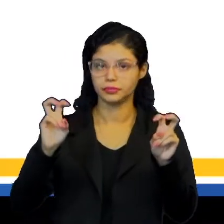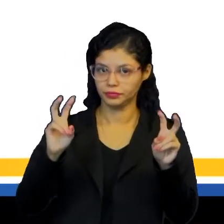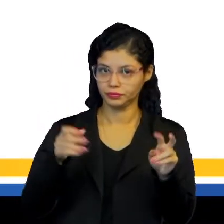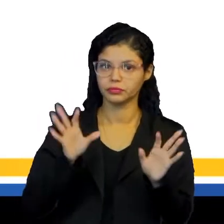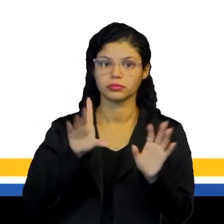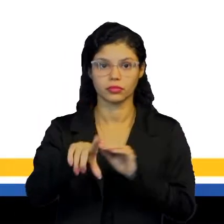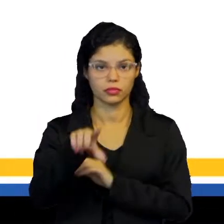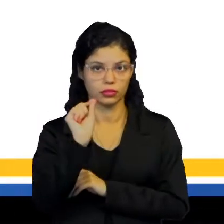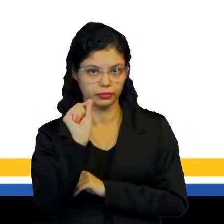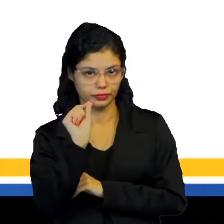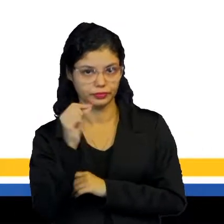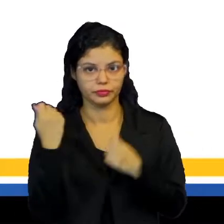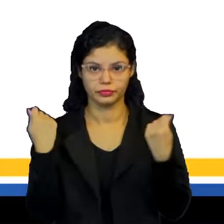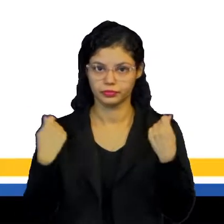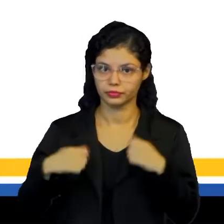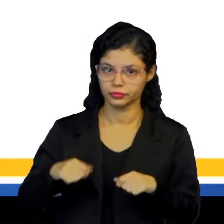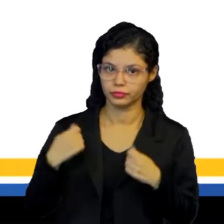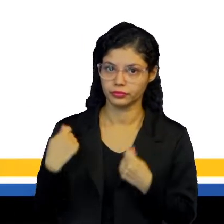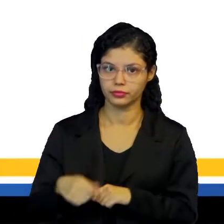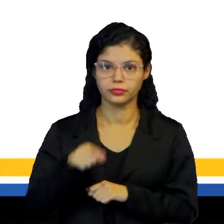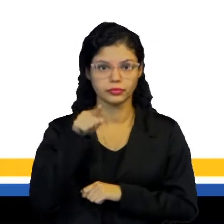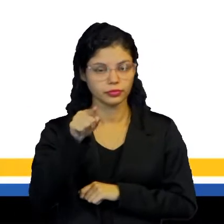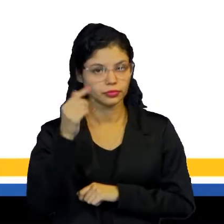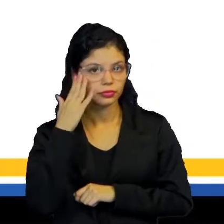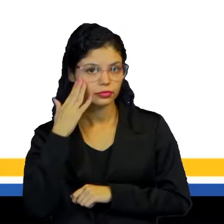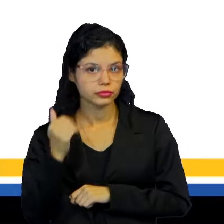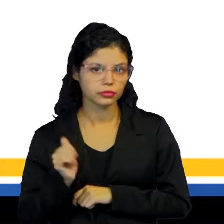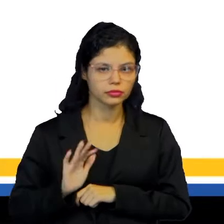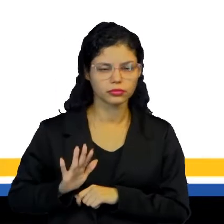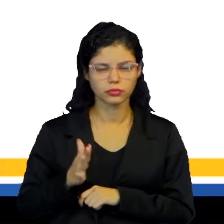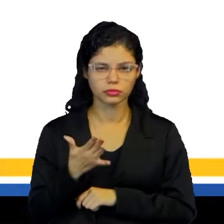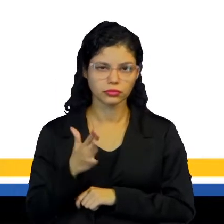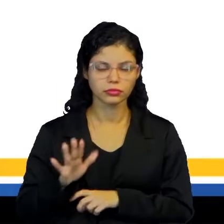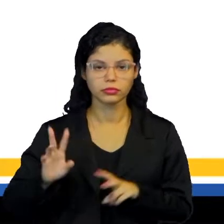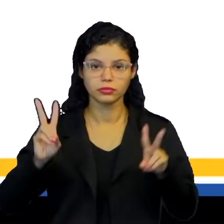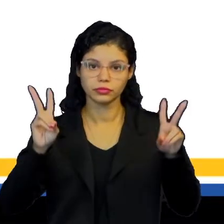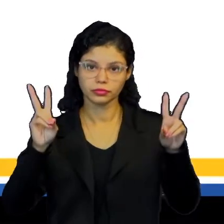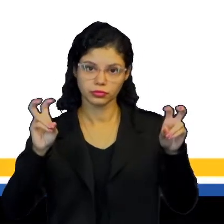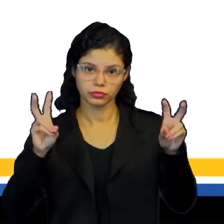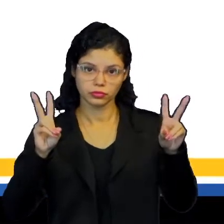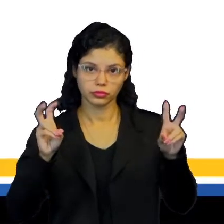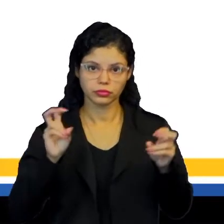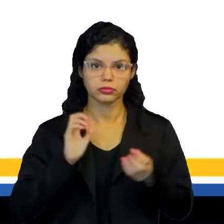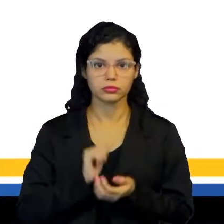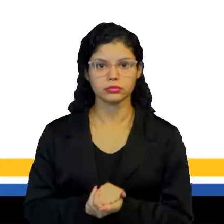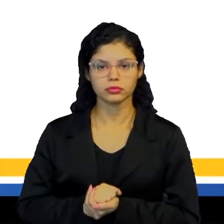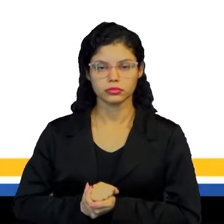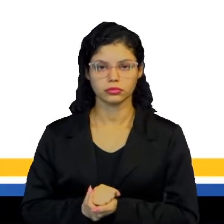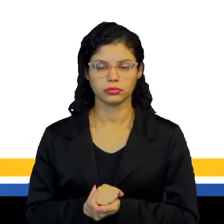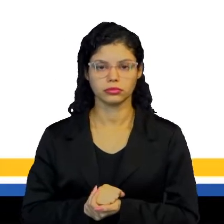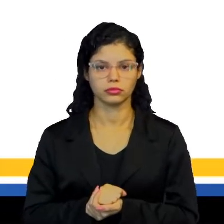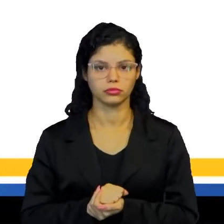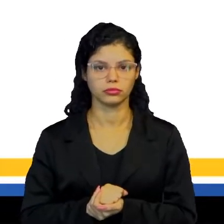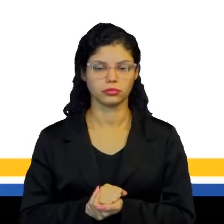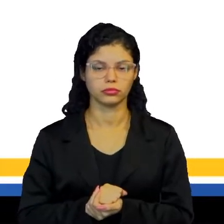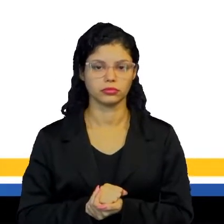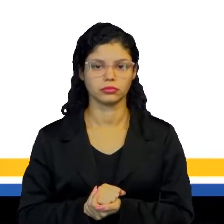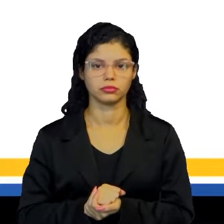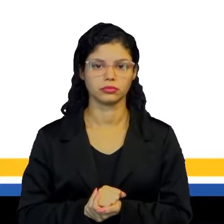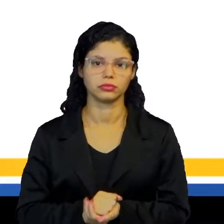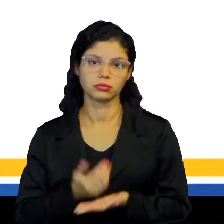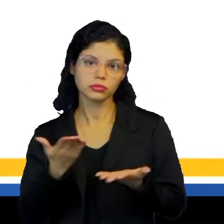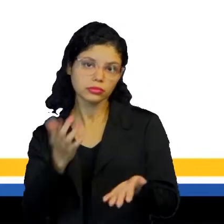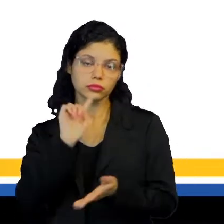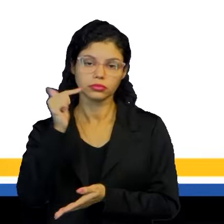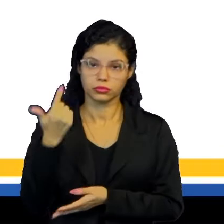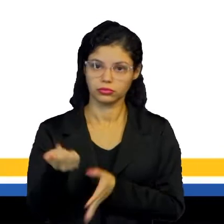vez definido o tema, é necessário que você saiba o mínimo sobre ele e,